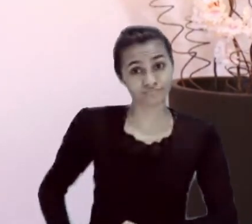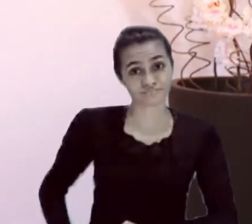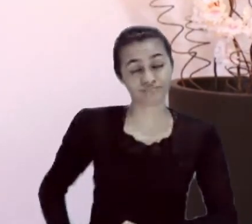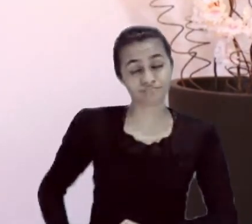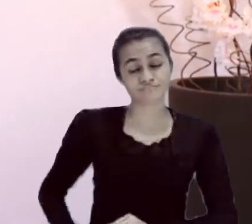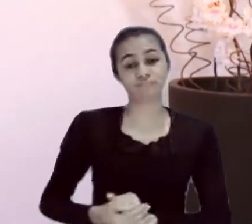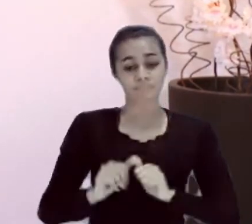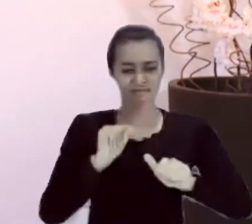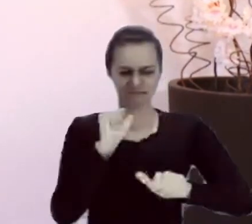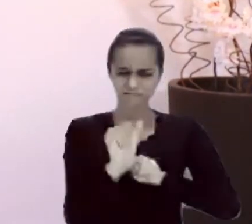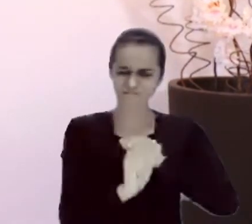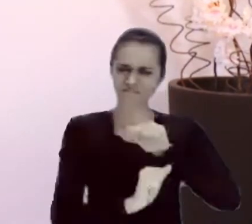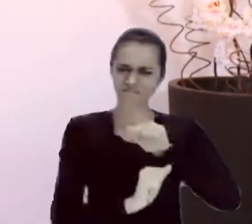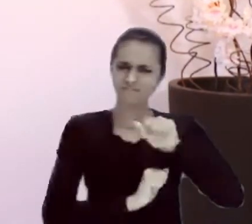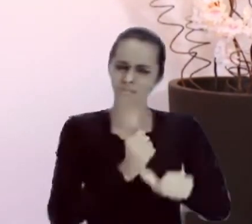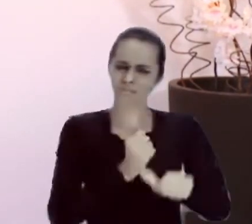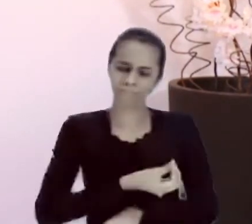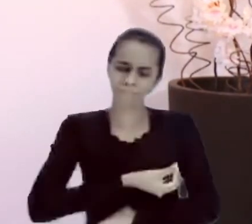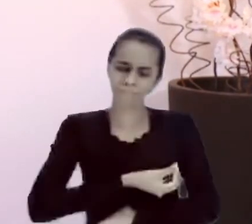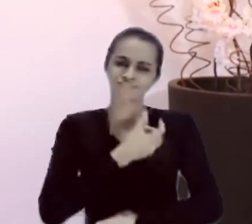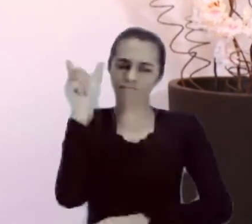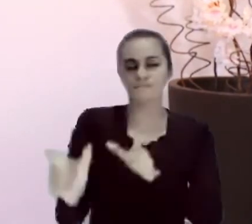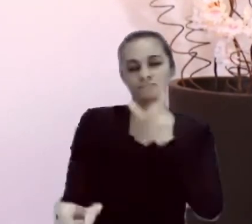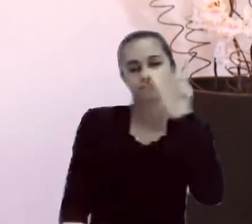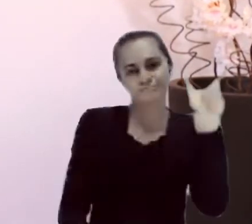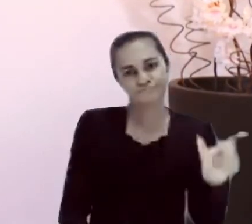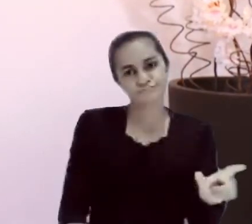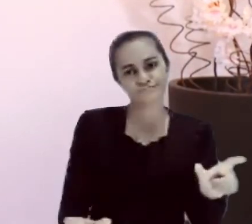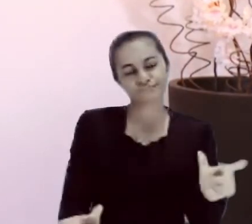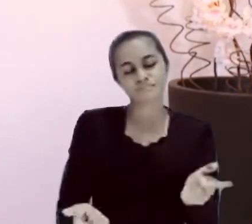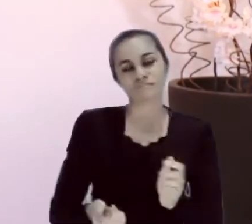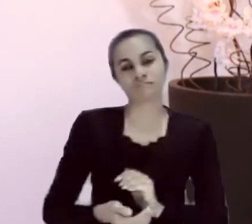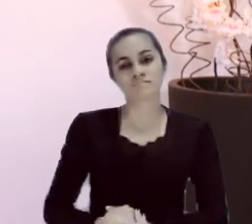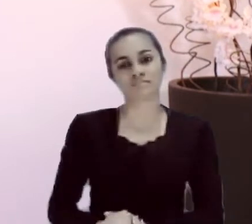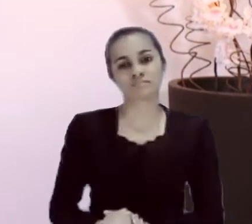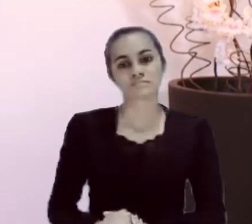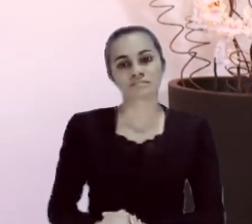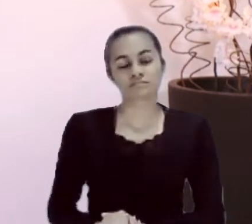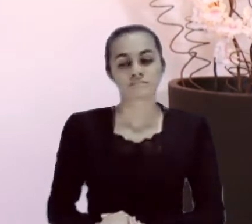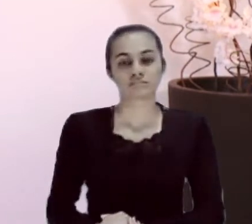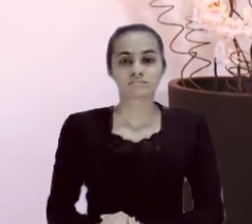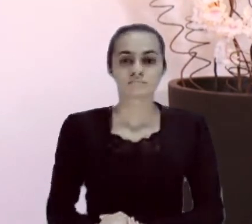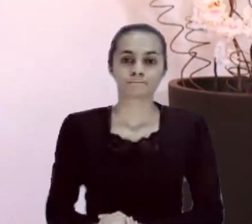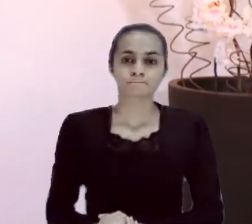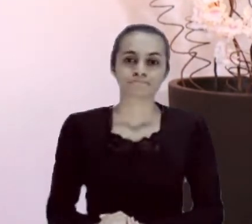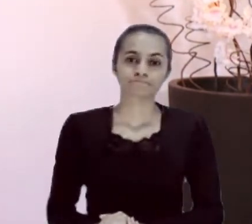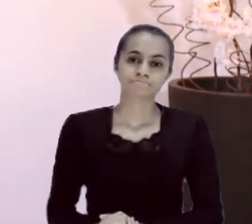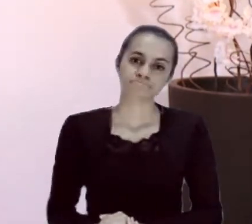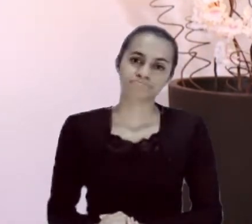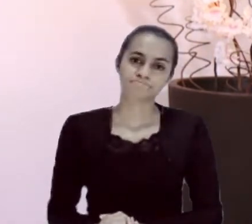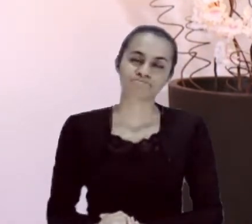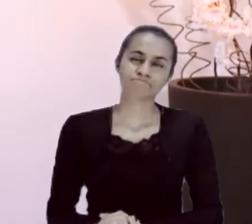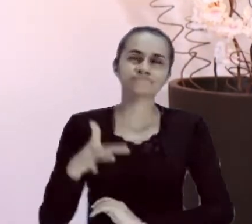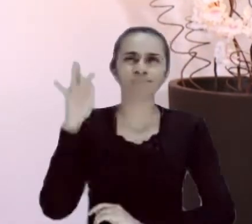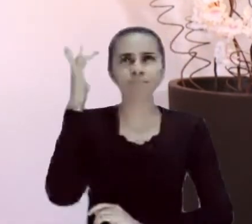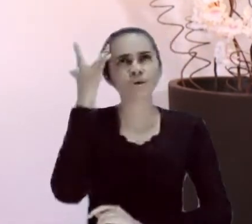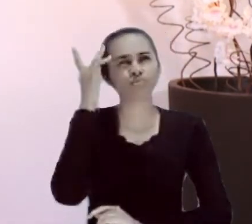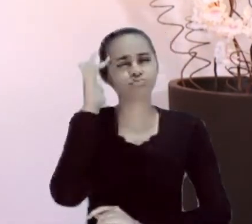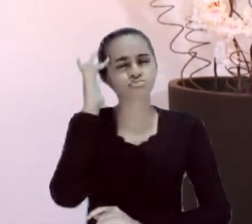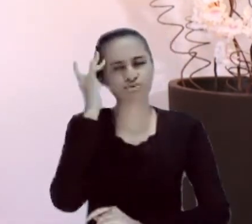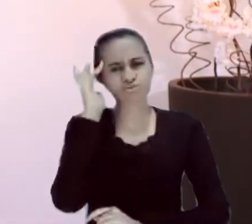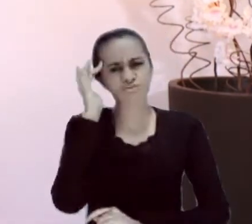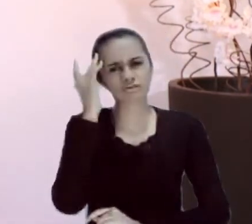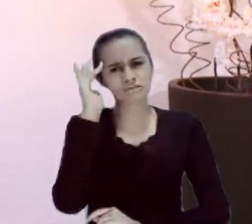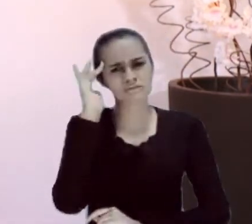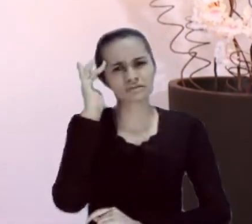Então, eu acho assim que nós crescemos